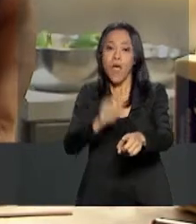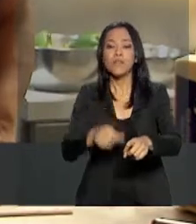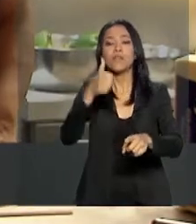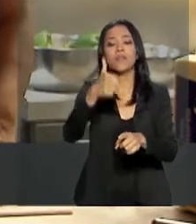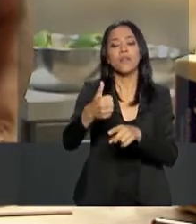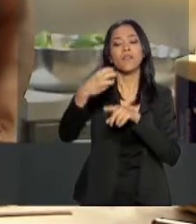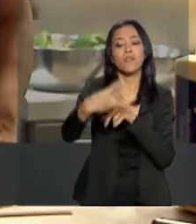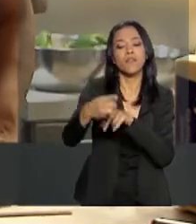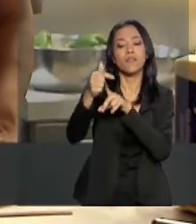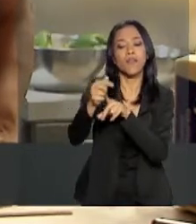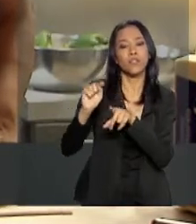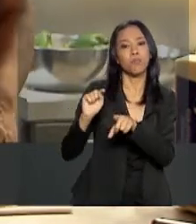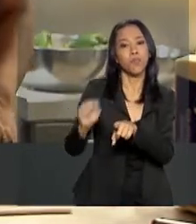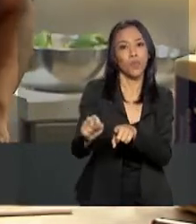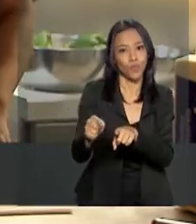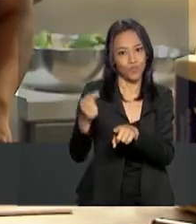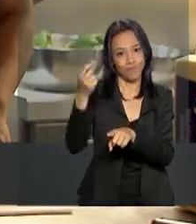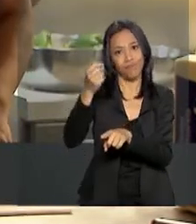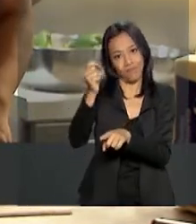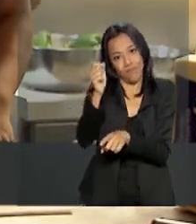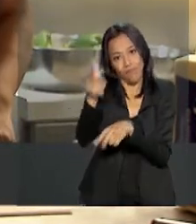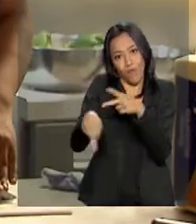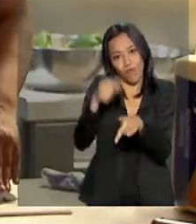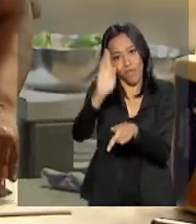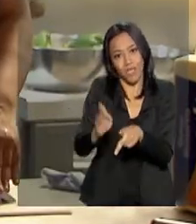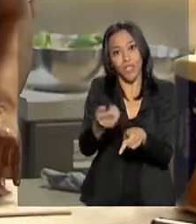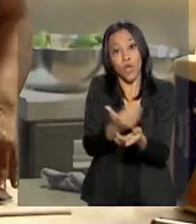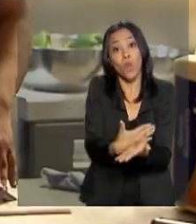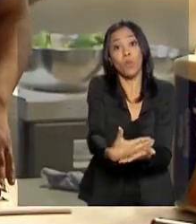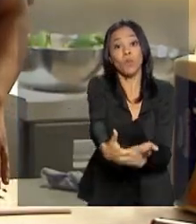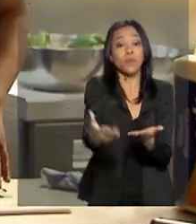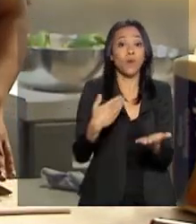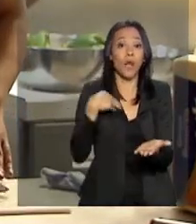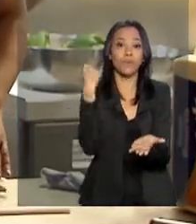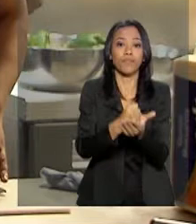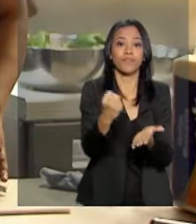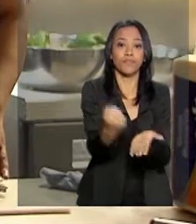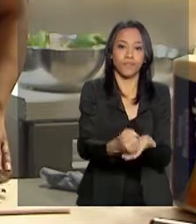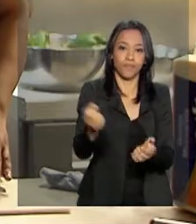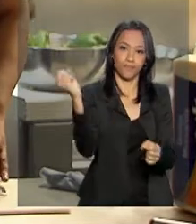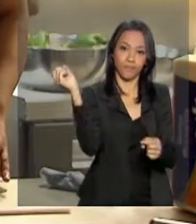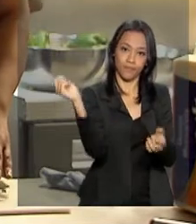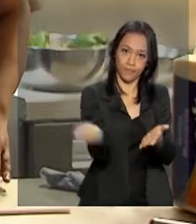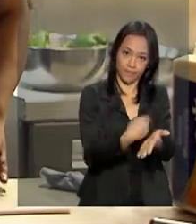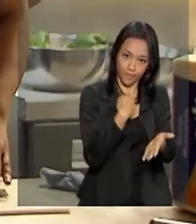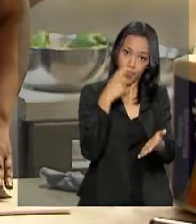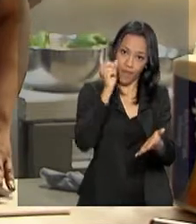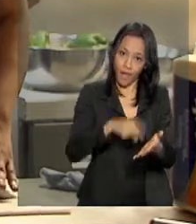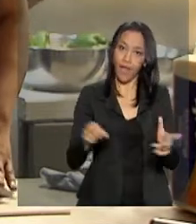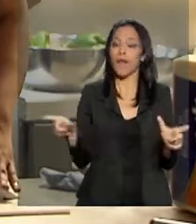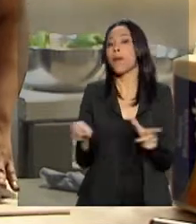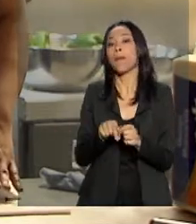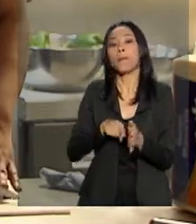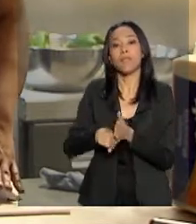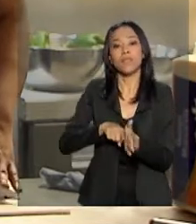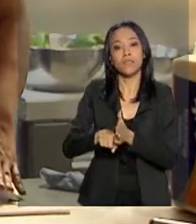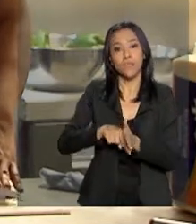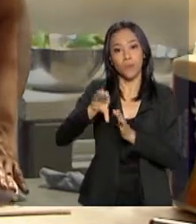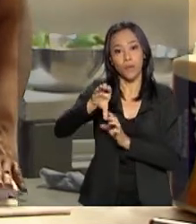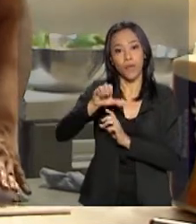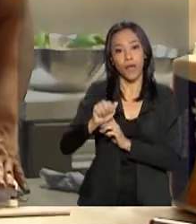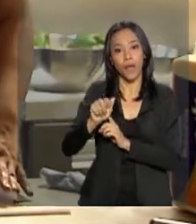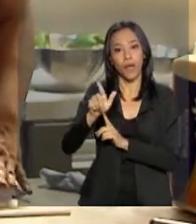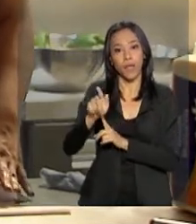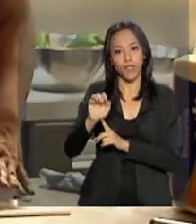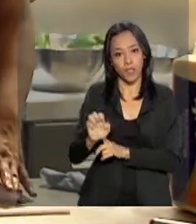brasileiros que começaram um novo emprego com carteira assinada no mês de setembro os dados são do cadastro geral de empregados e